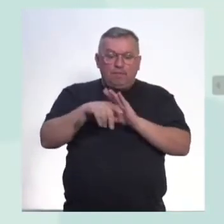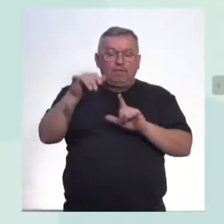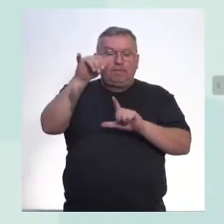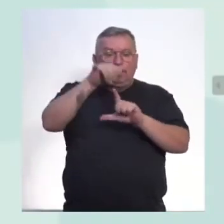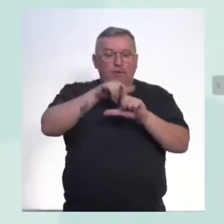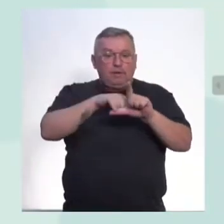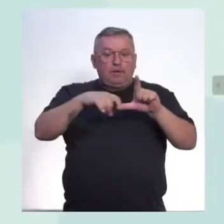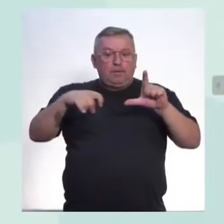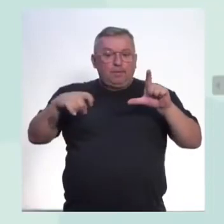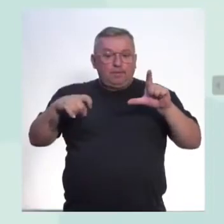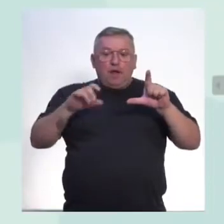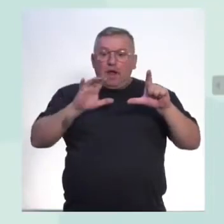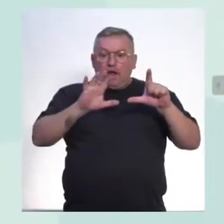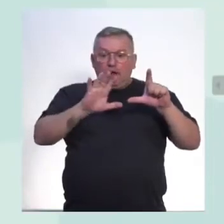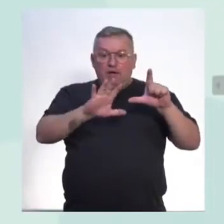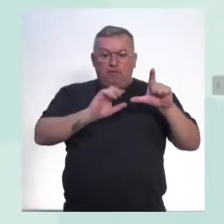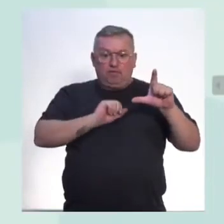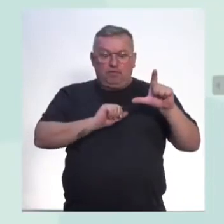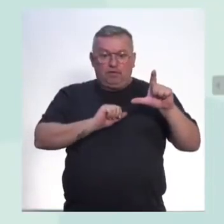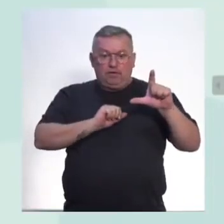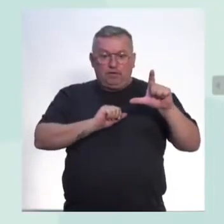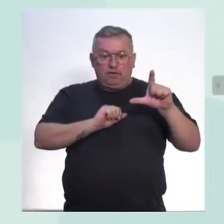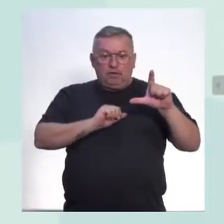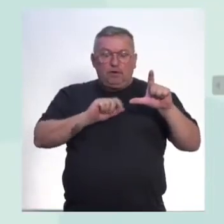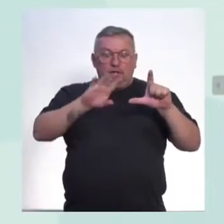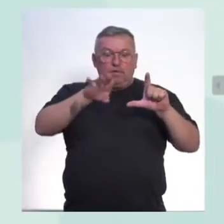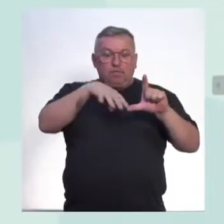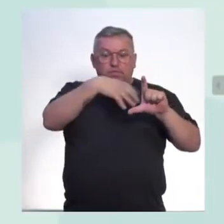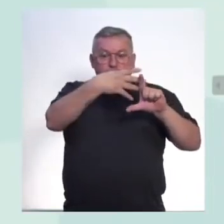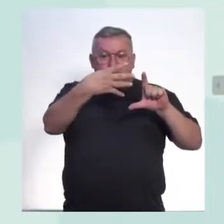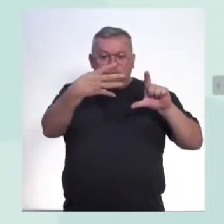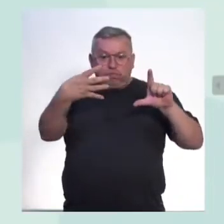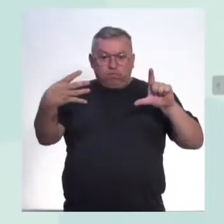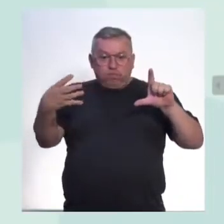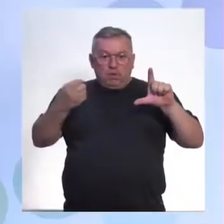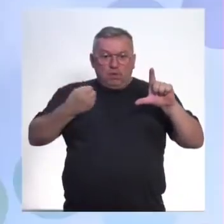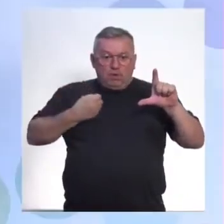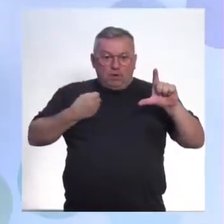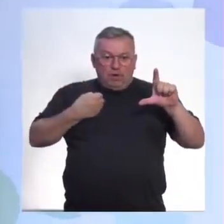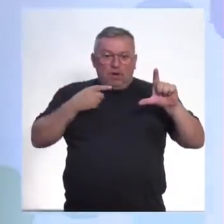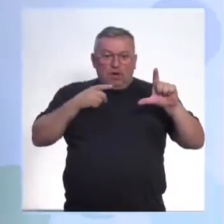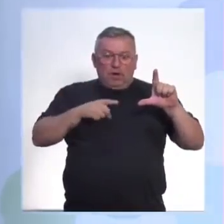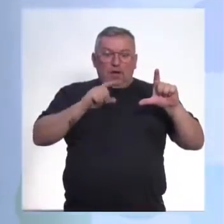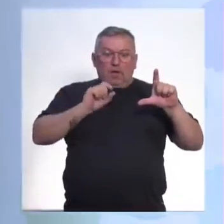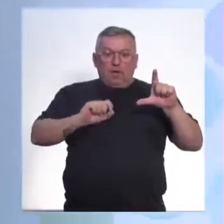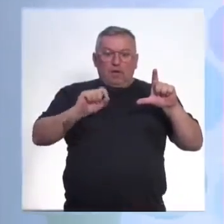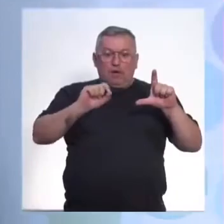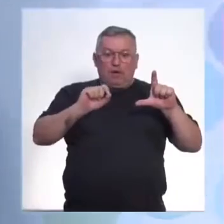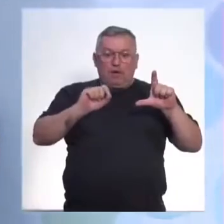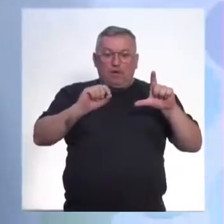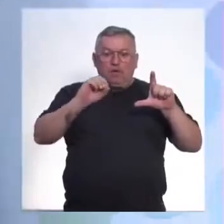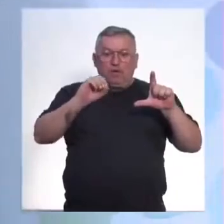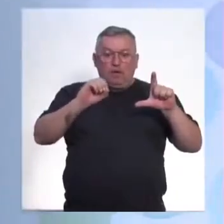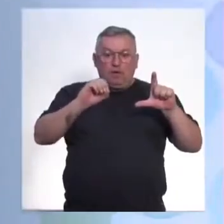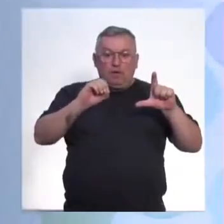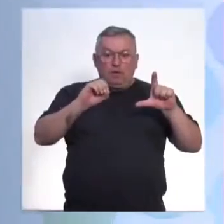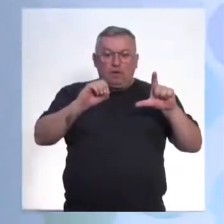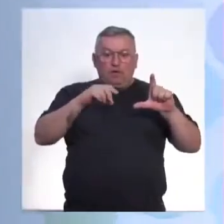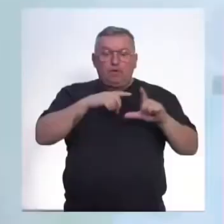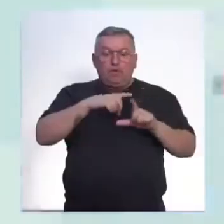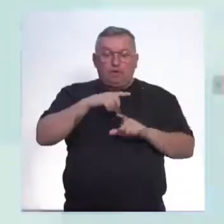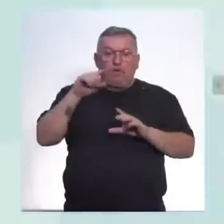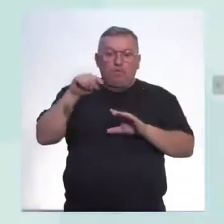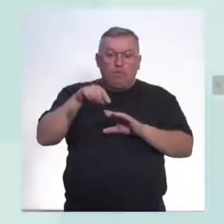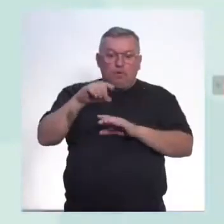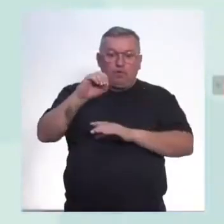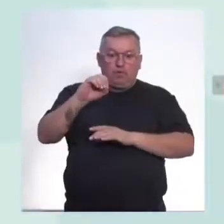do plano cartesiano, né, dessa malha quadriculada numerada aqui, a origem dele é o zero. Inclusive, nós temos um ponto